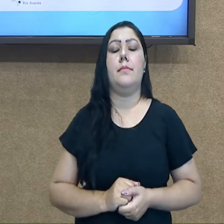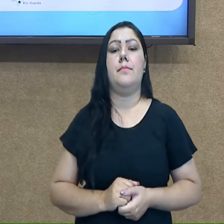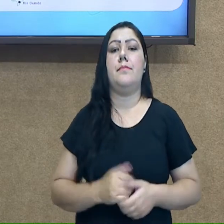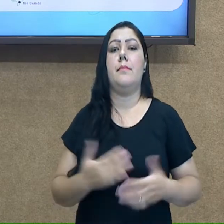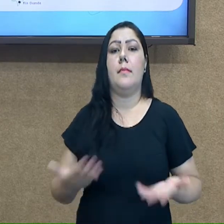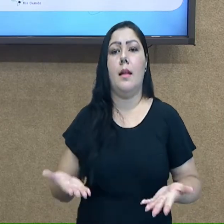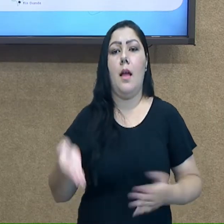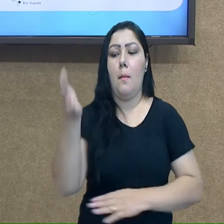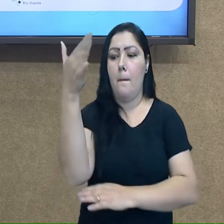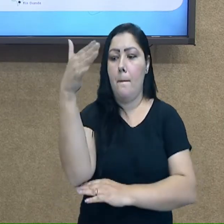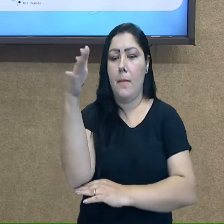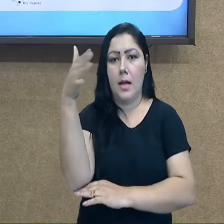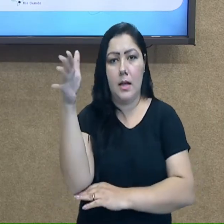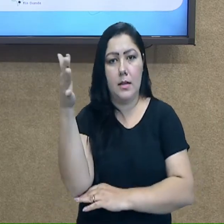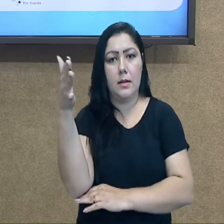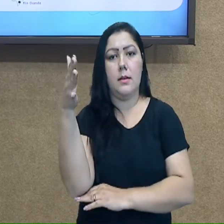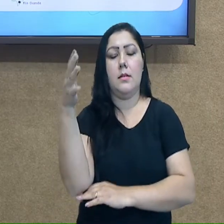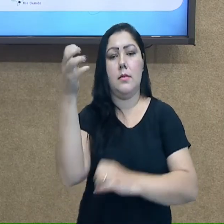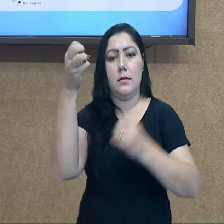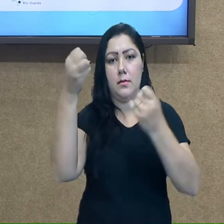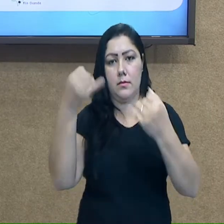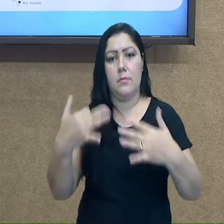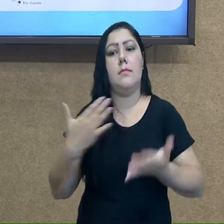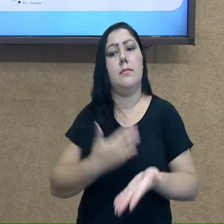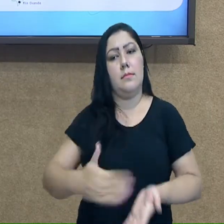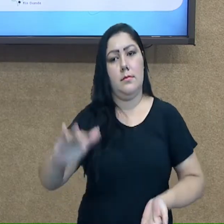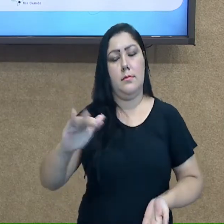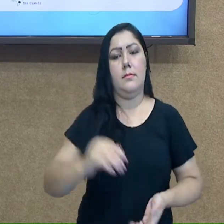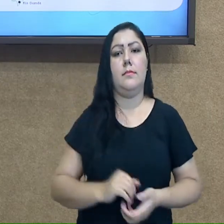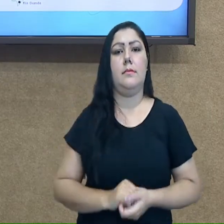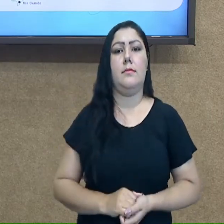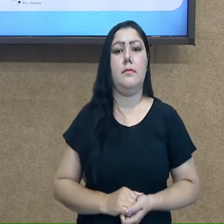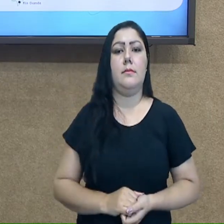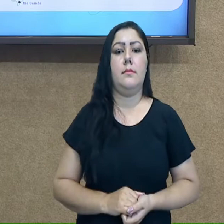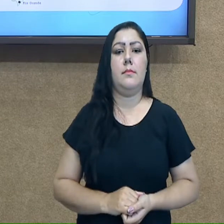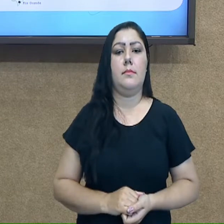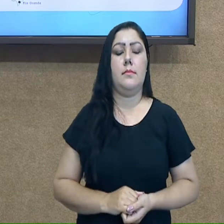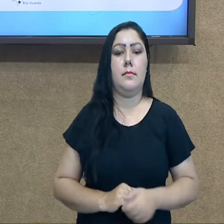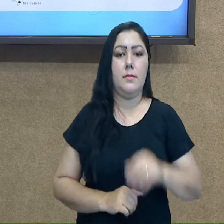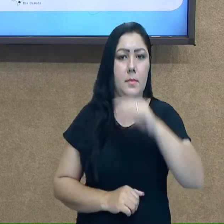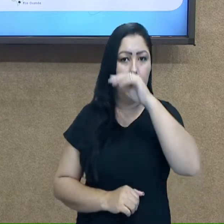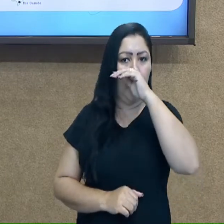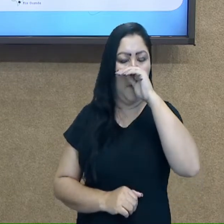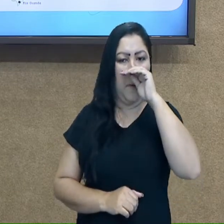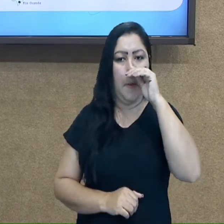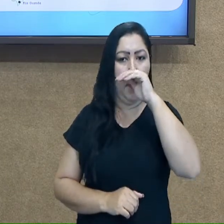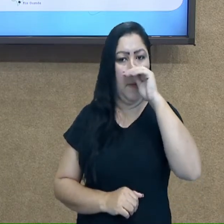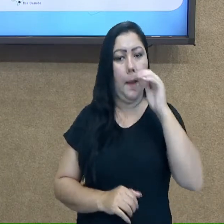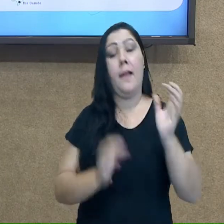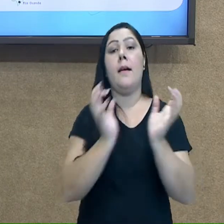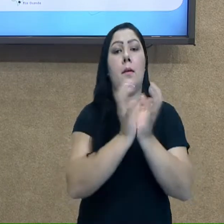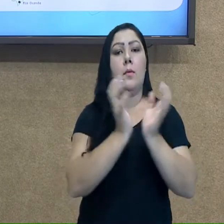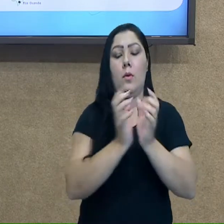bandeiras. A diferença uma da outra nós vamos ver no decorrer da aula. Essas